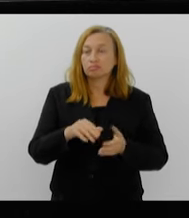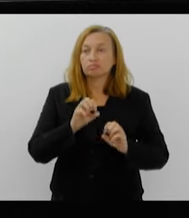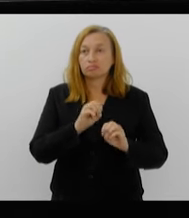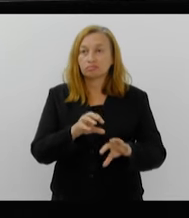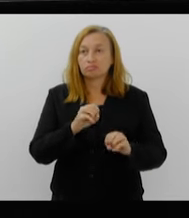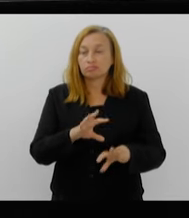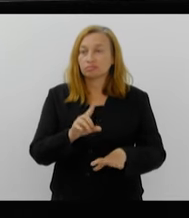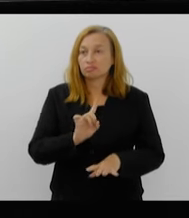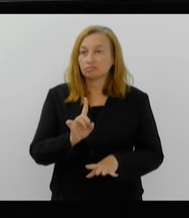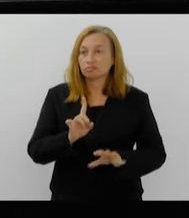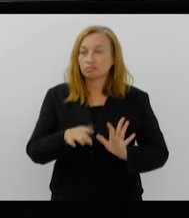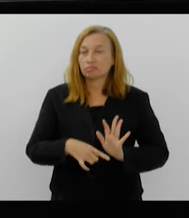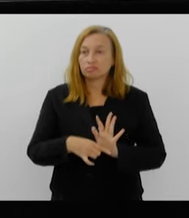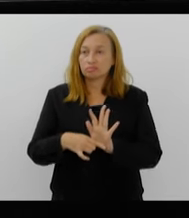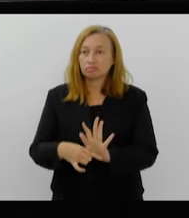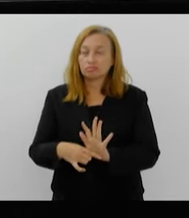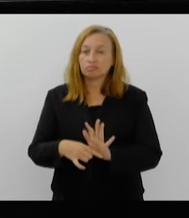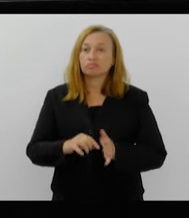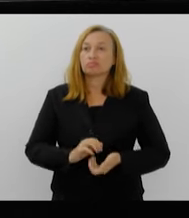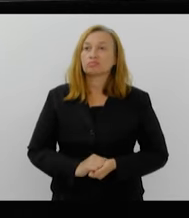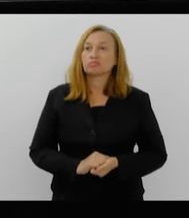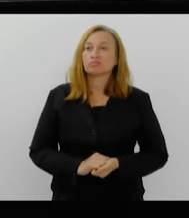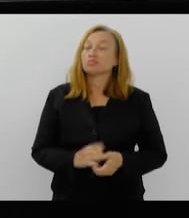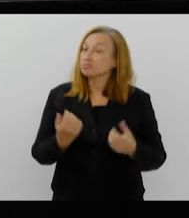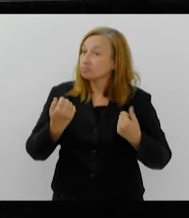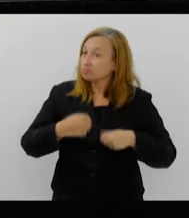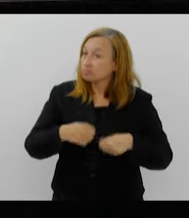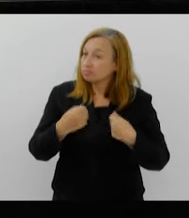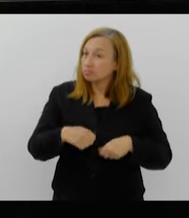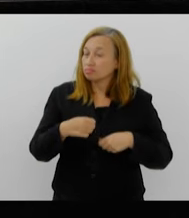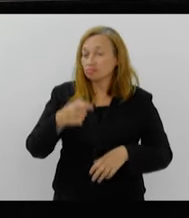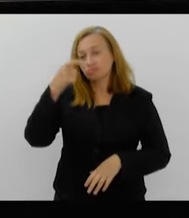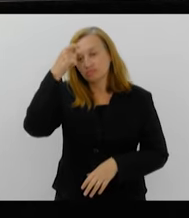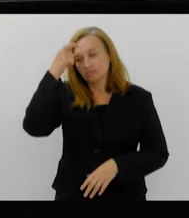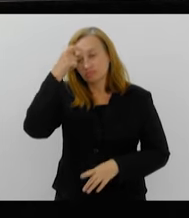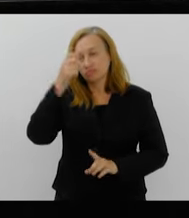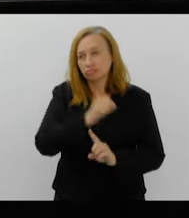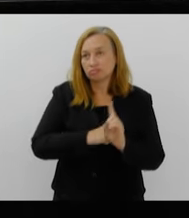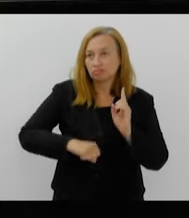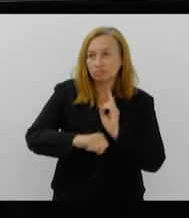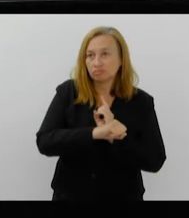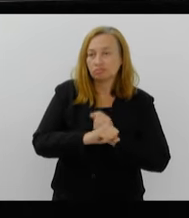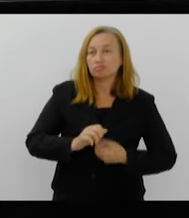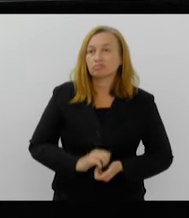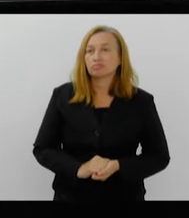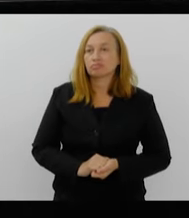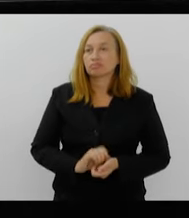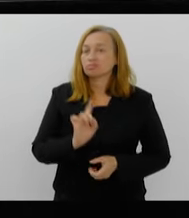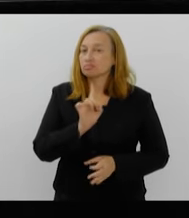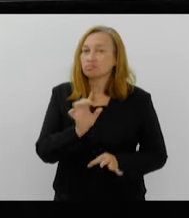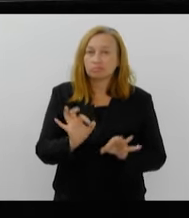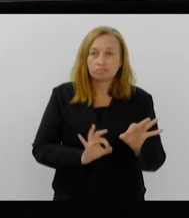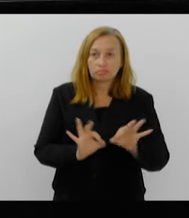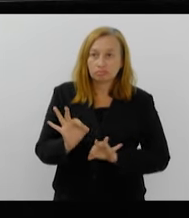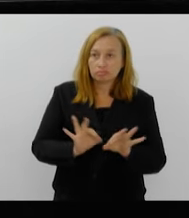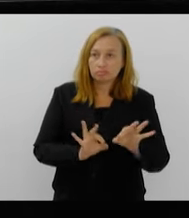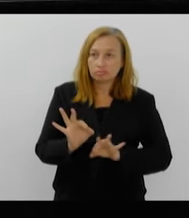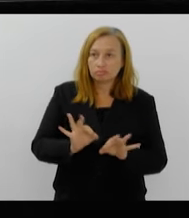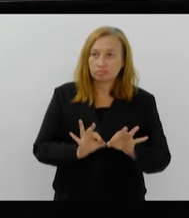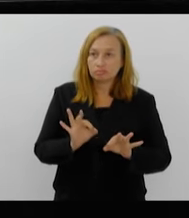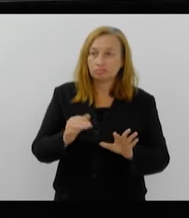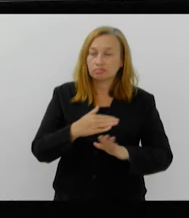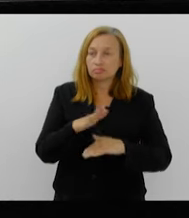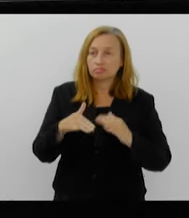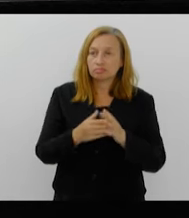atende à secretaria, que não atende à necessidade de conscientização social, que não prepara todo